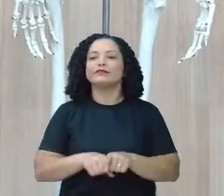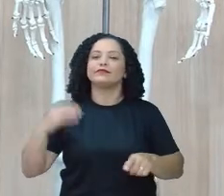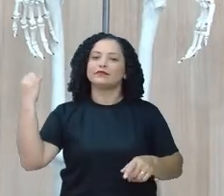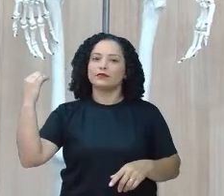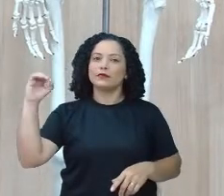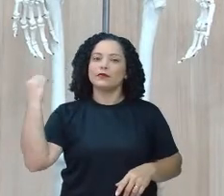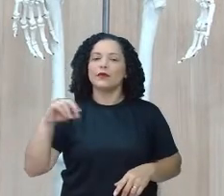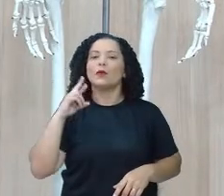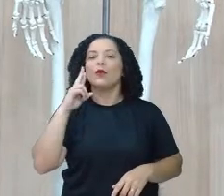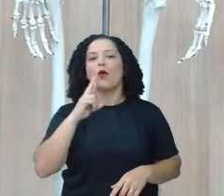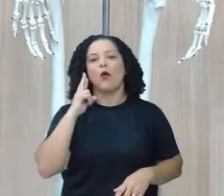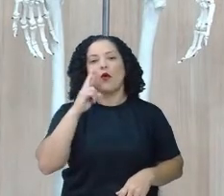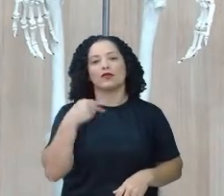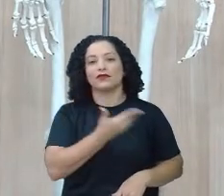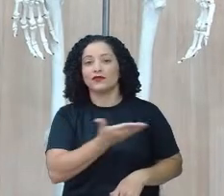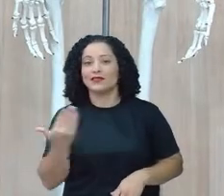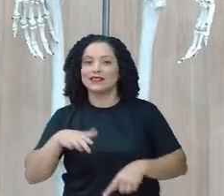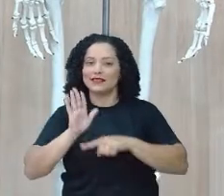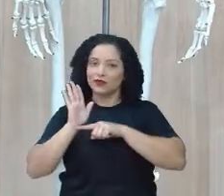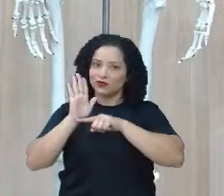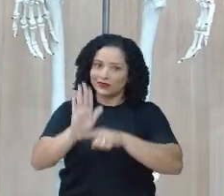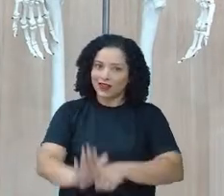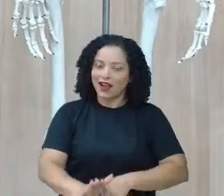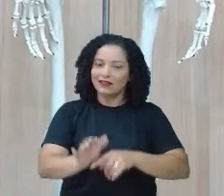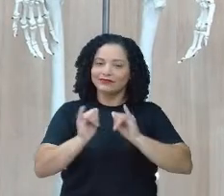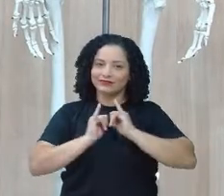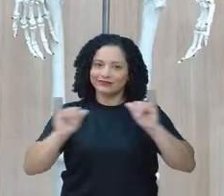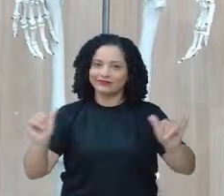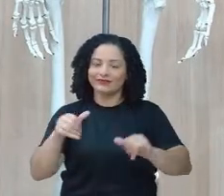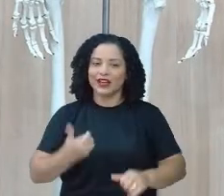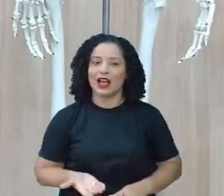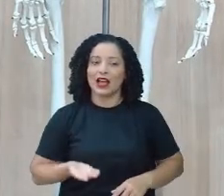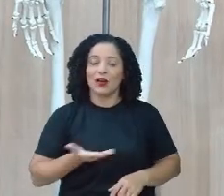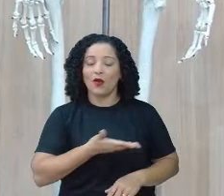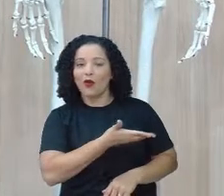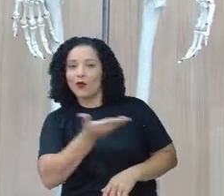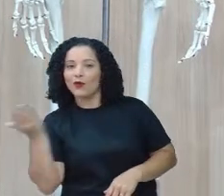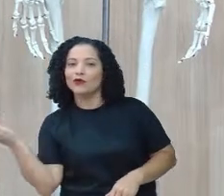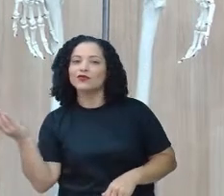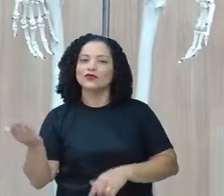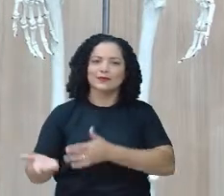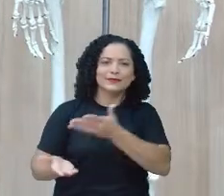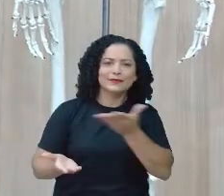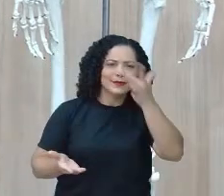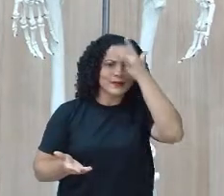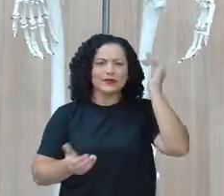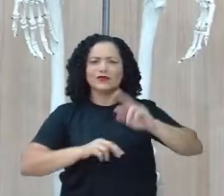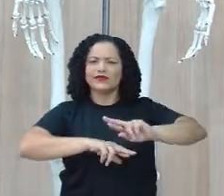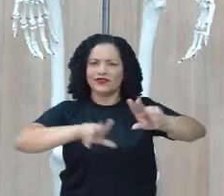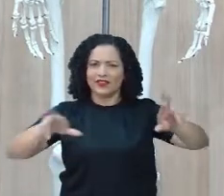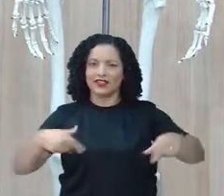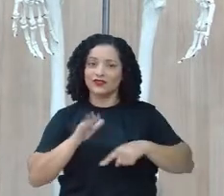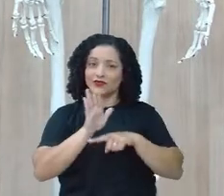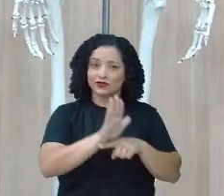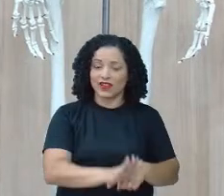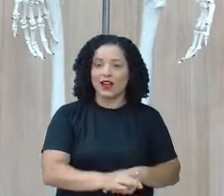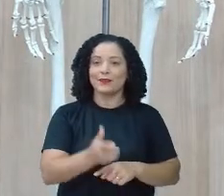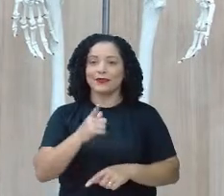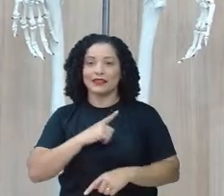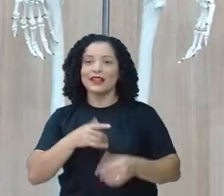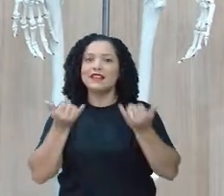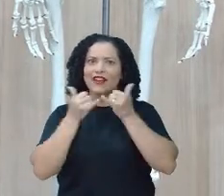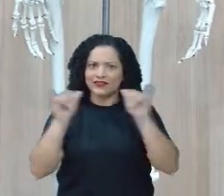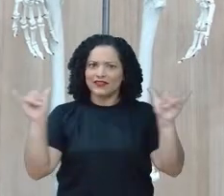também conto com vocês em ajudarem outras pessoas. E aí, professora, tem mais aviso? Tem,